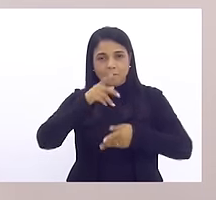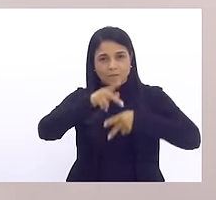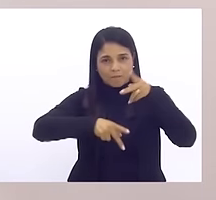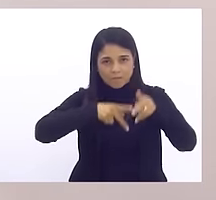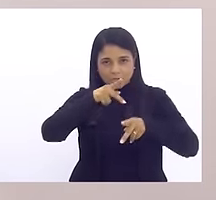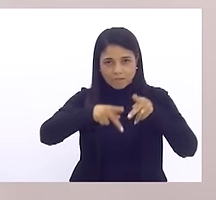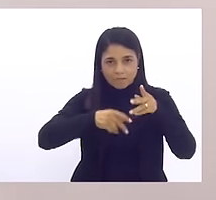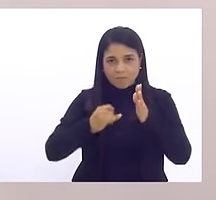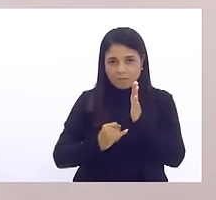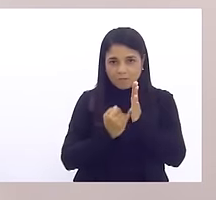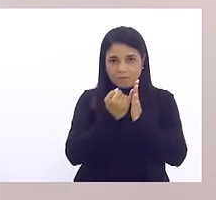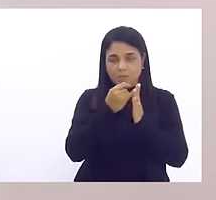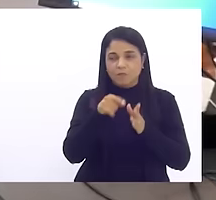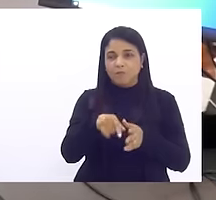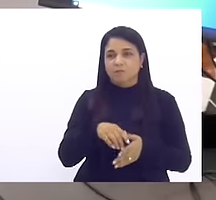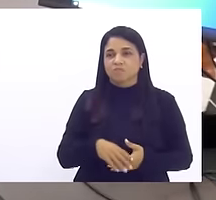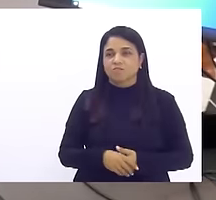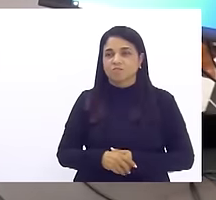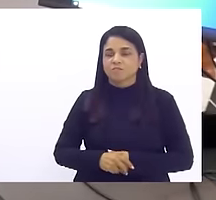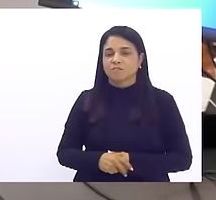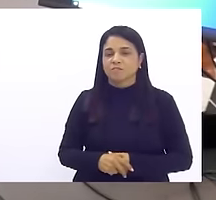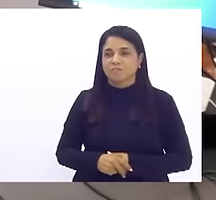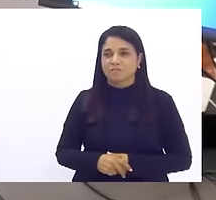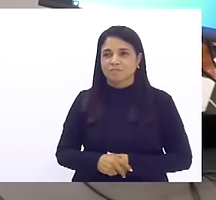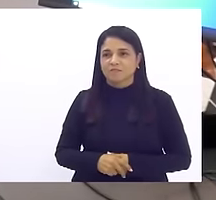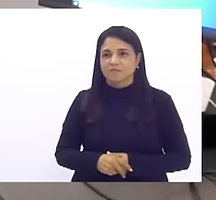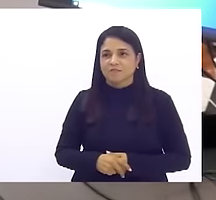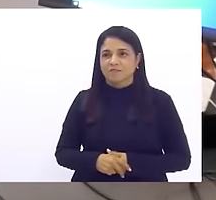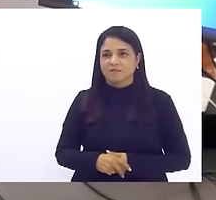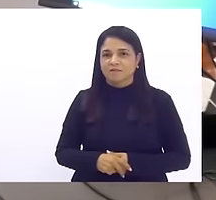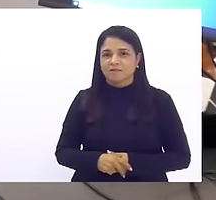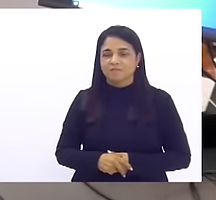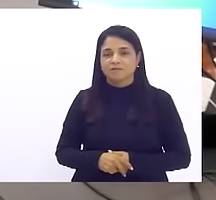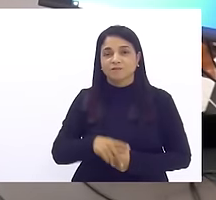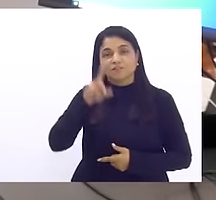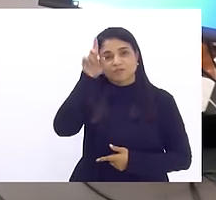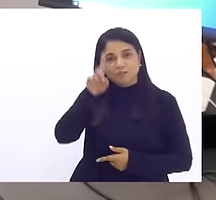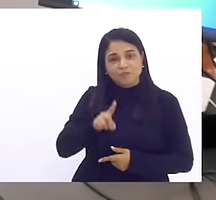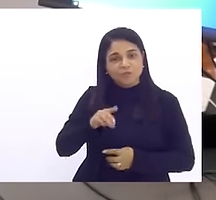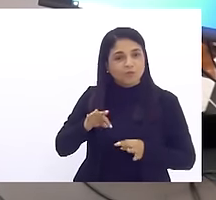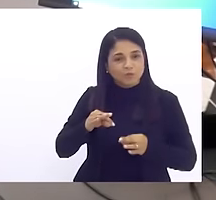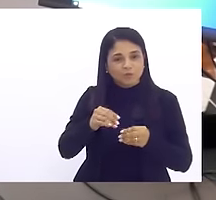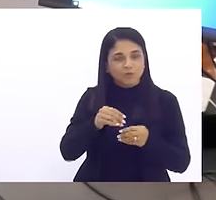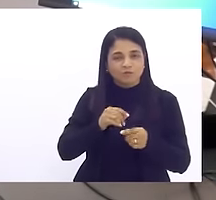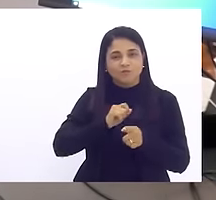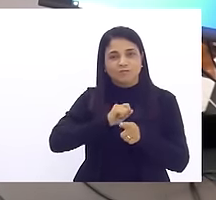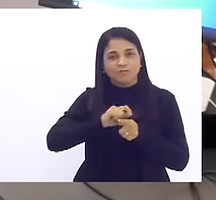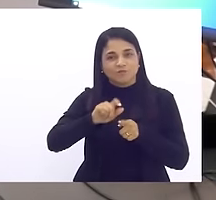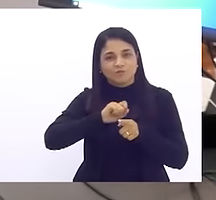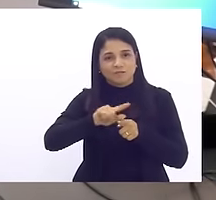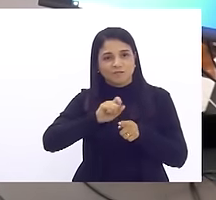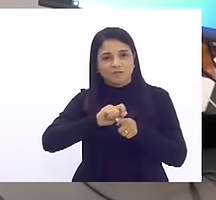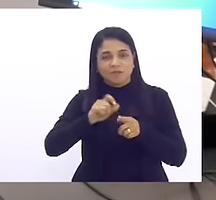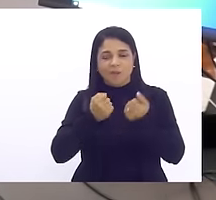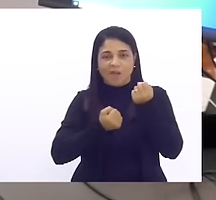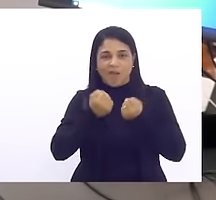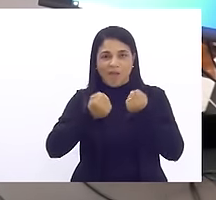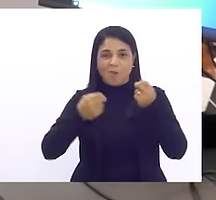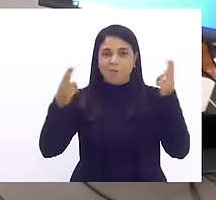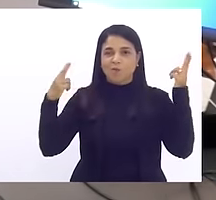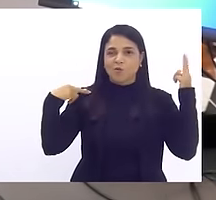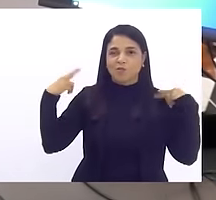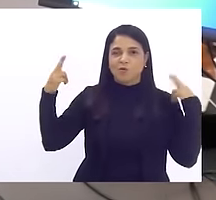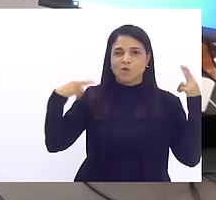quem paga isso o povo todo mundo mamando a teta todo mundo de carrinho oficial mais motorista